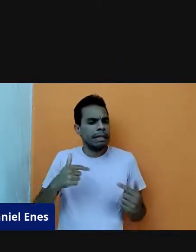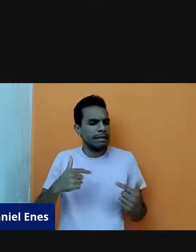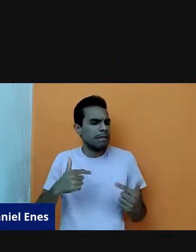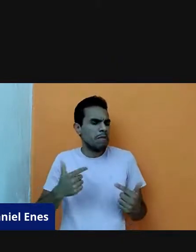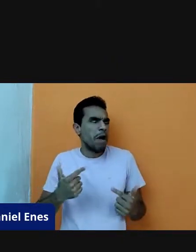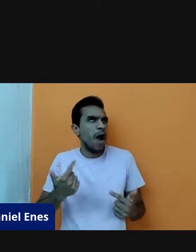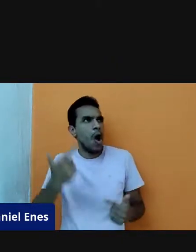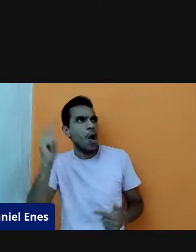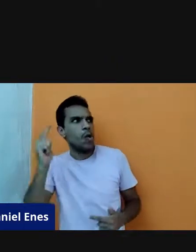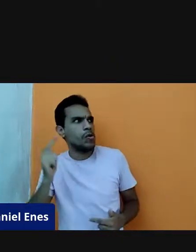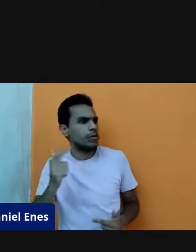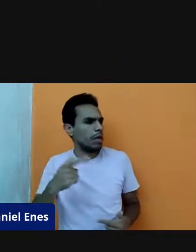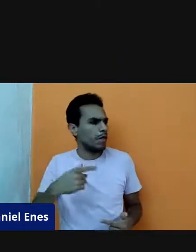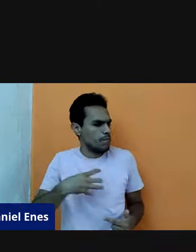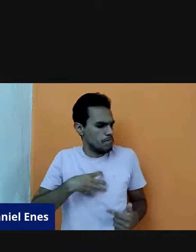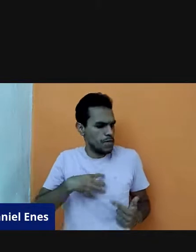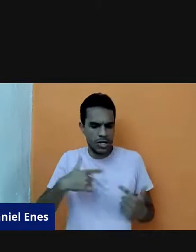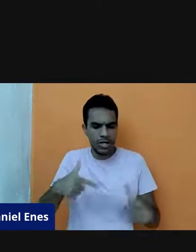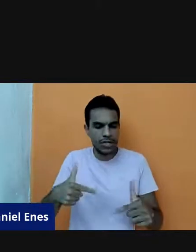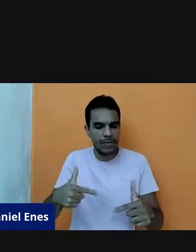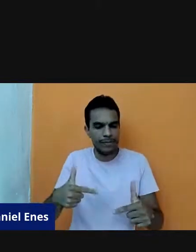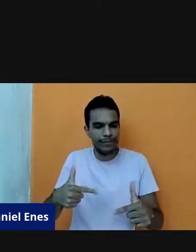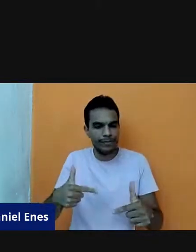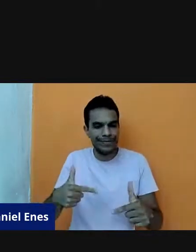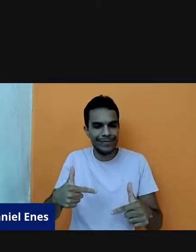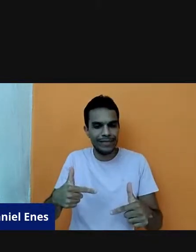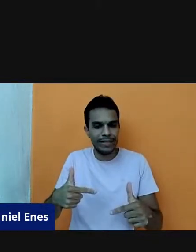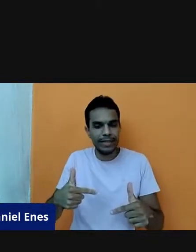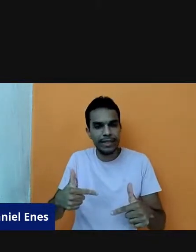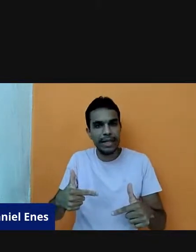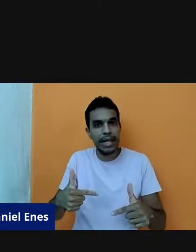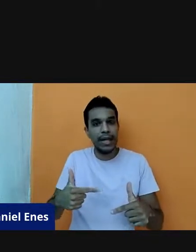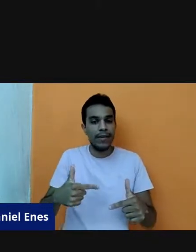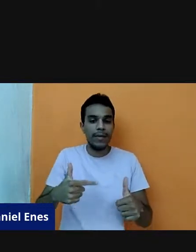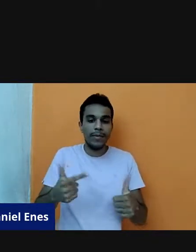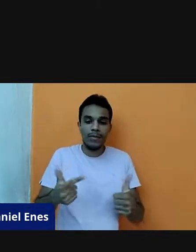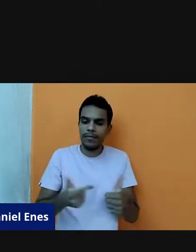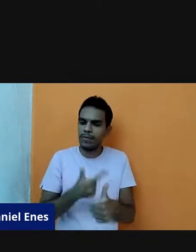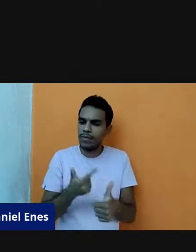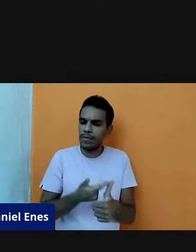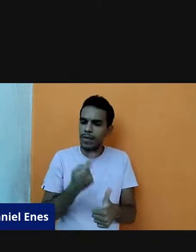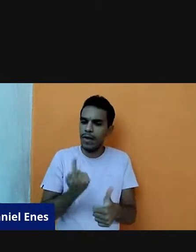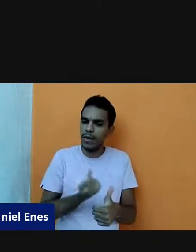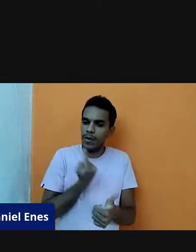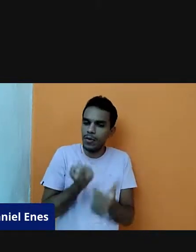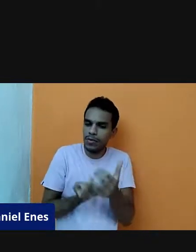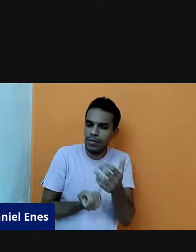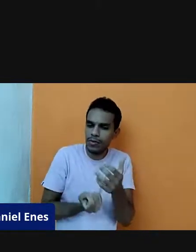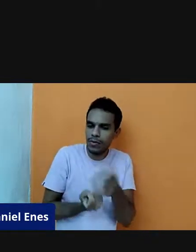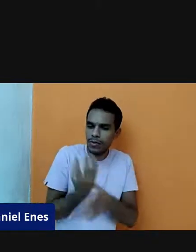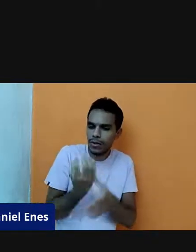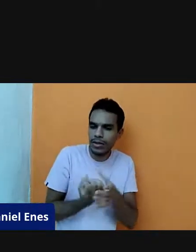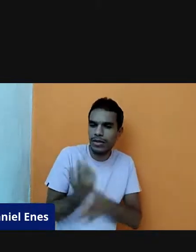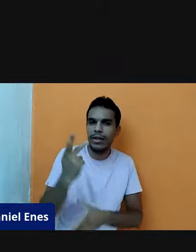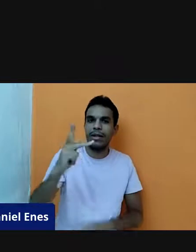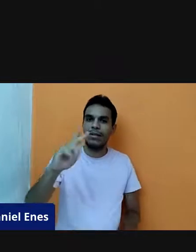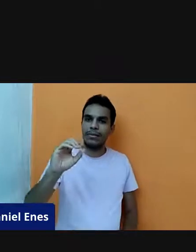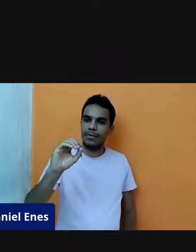E aí, primeiro, a gente começou a criar podcasts, né?